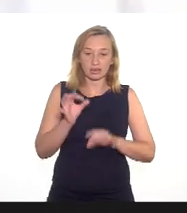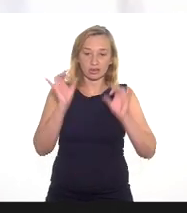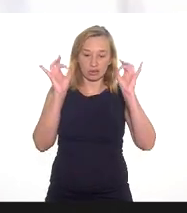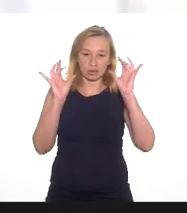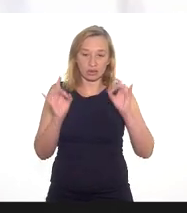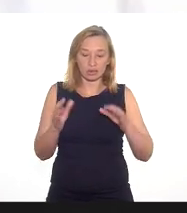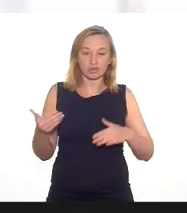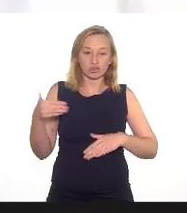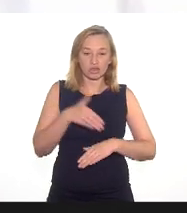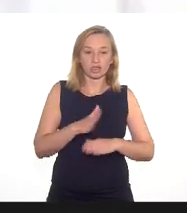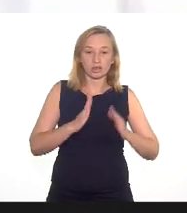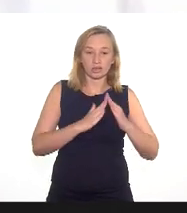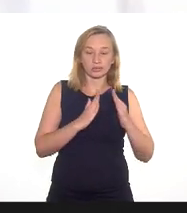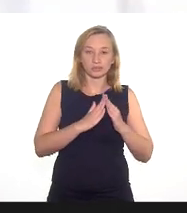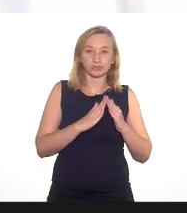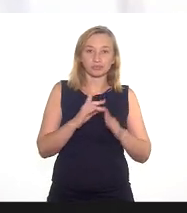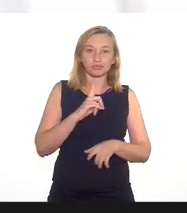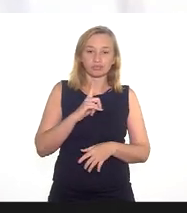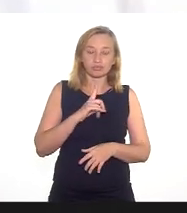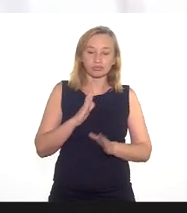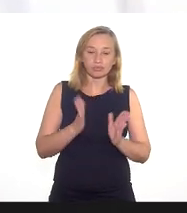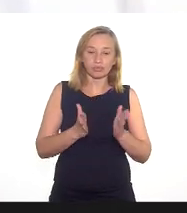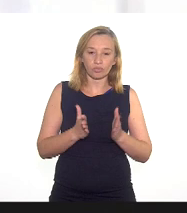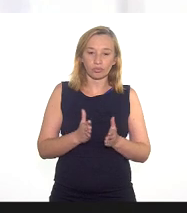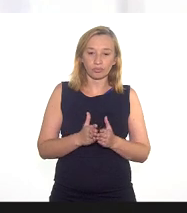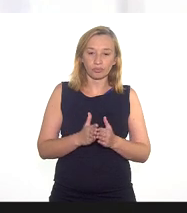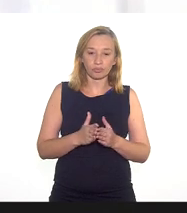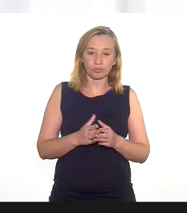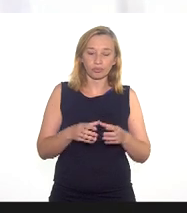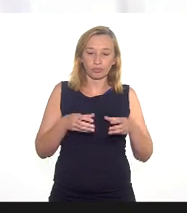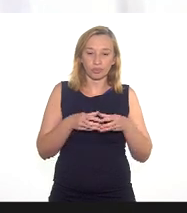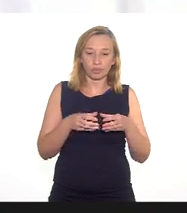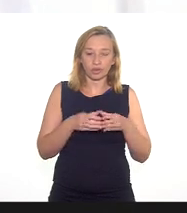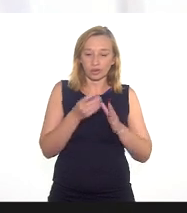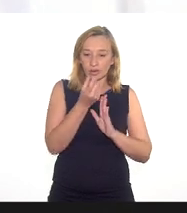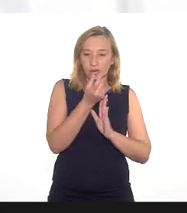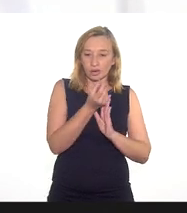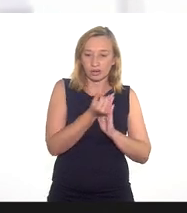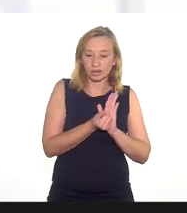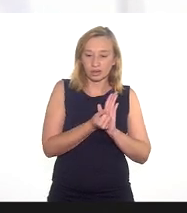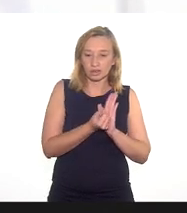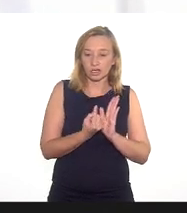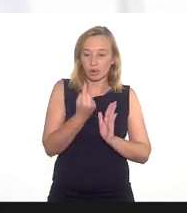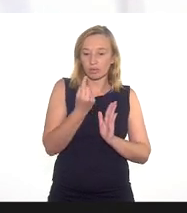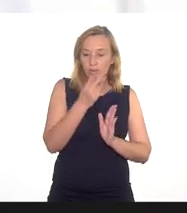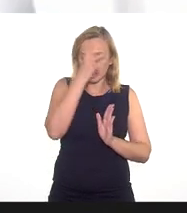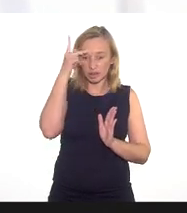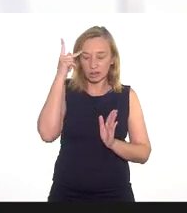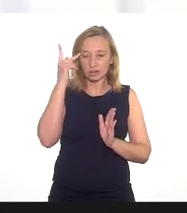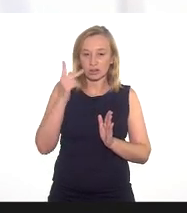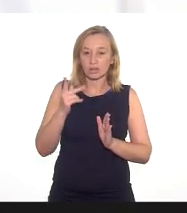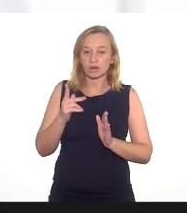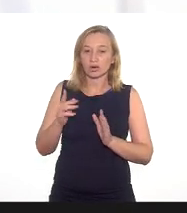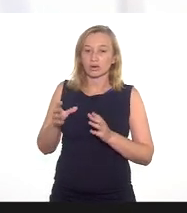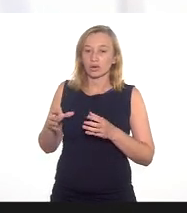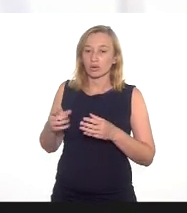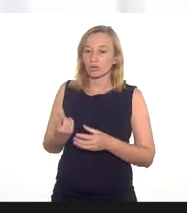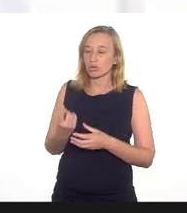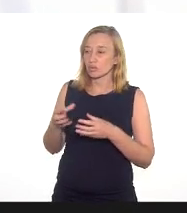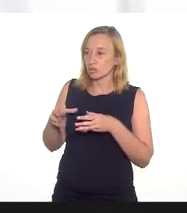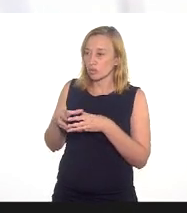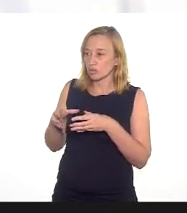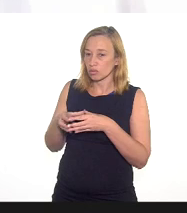casa, hoje a gente tem... meu departamento financeiro, deputado, é uma pessoa. Meu departamento de liquidação é uma